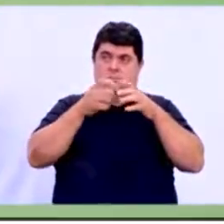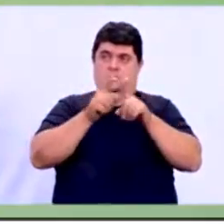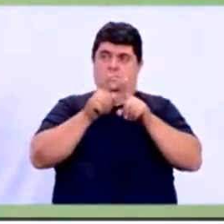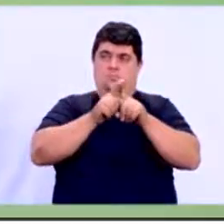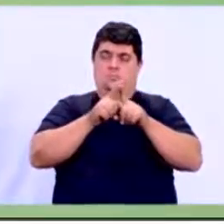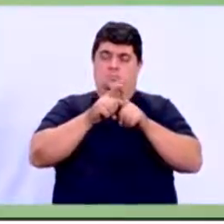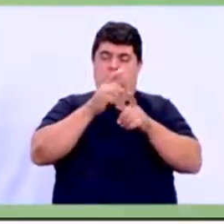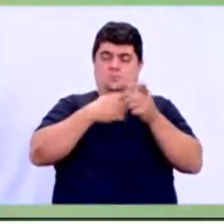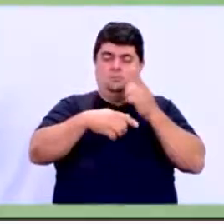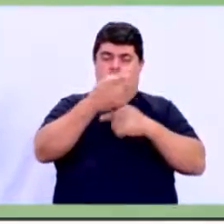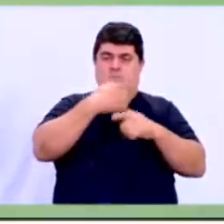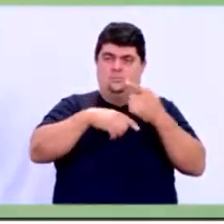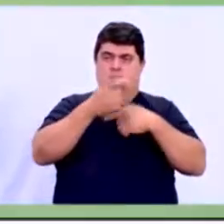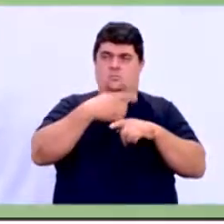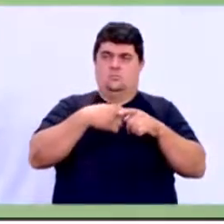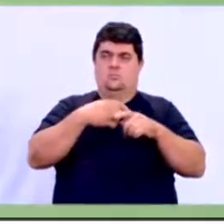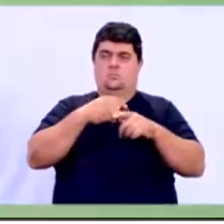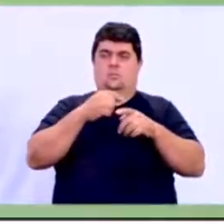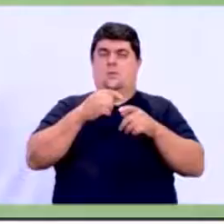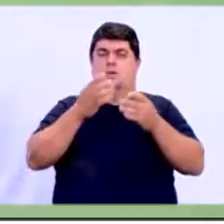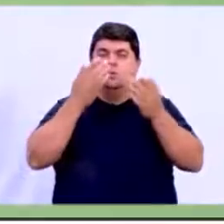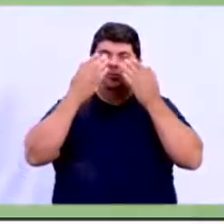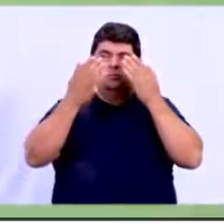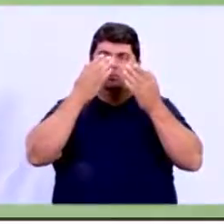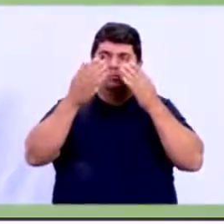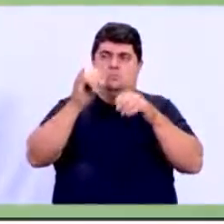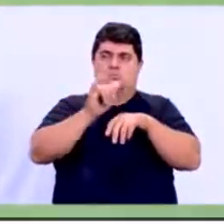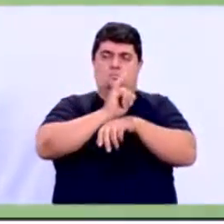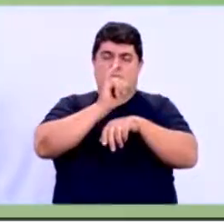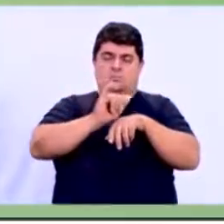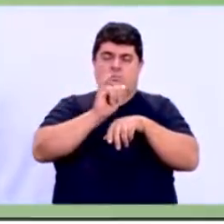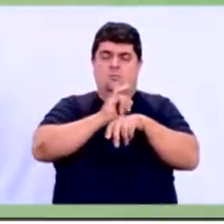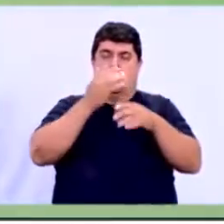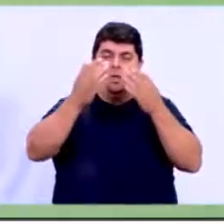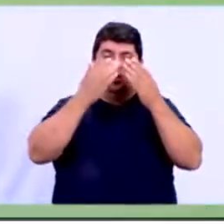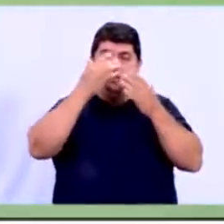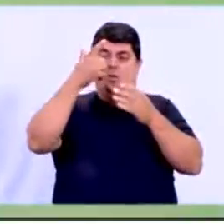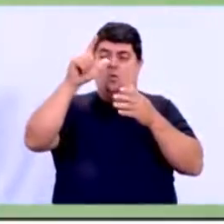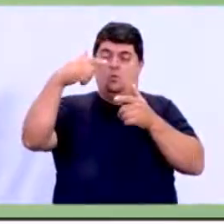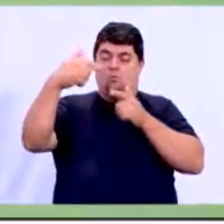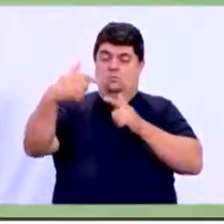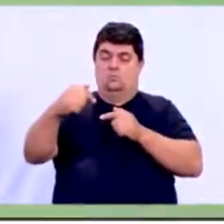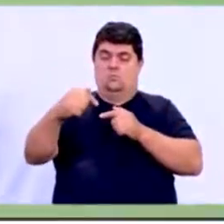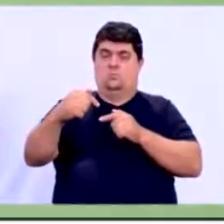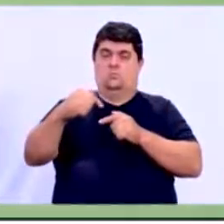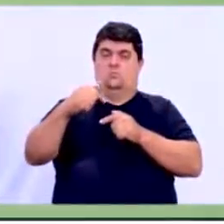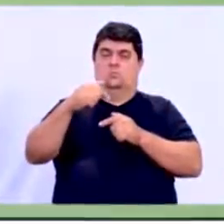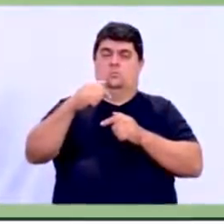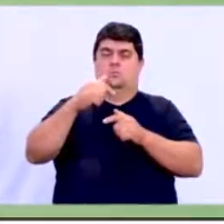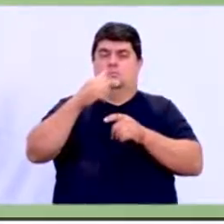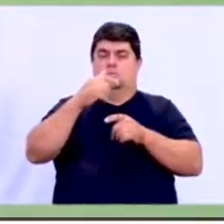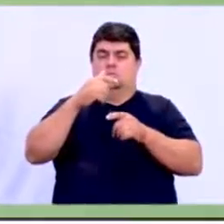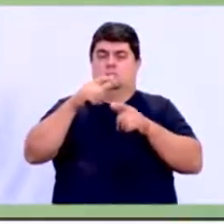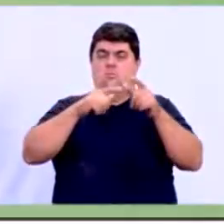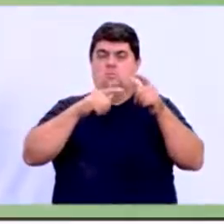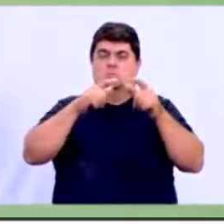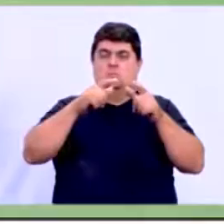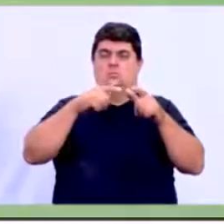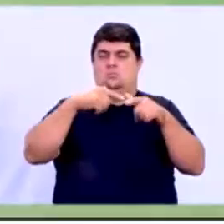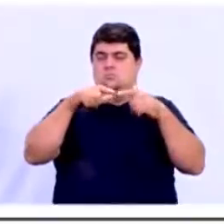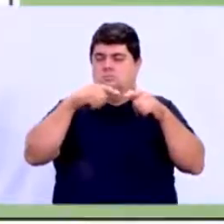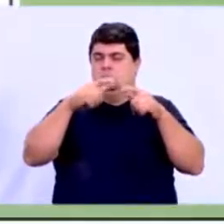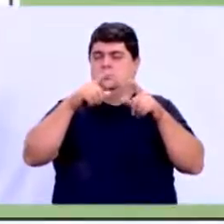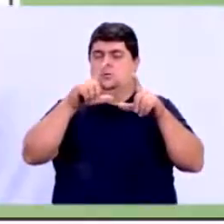estratégica. Sexto, análise de mercado e concorrente. E 7, o plano financeiro.